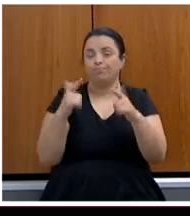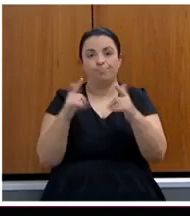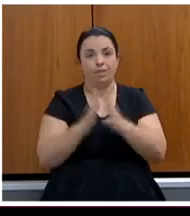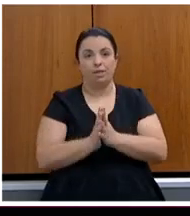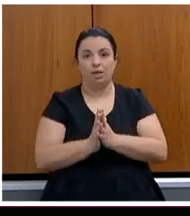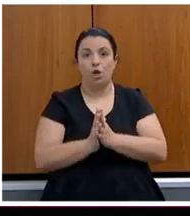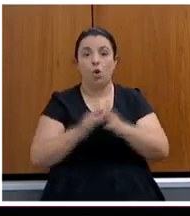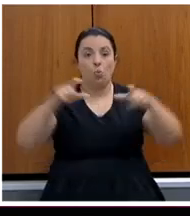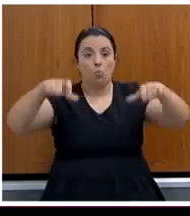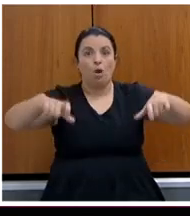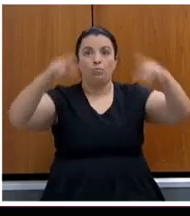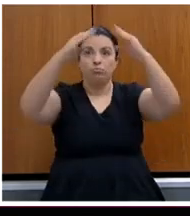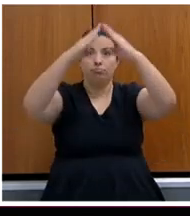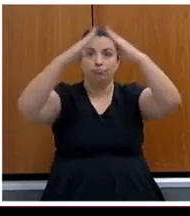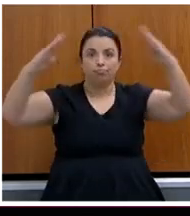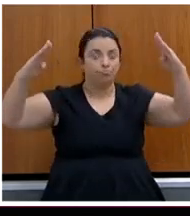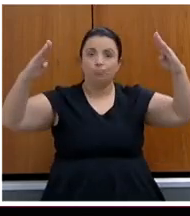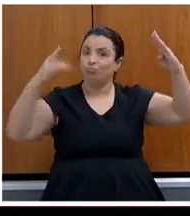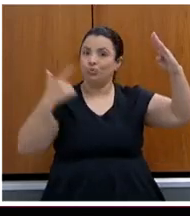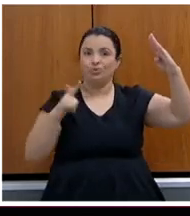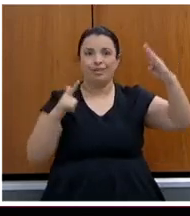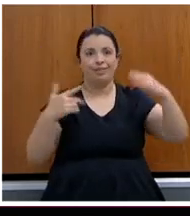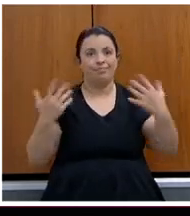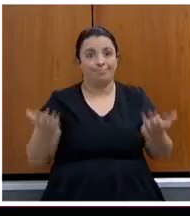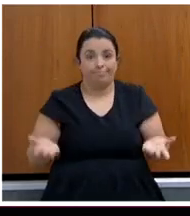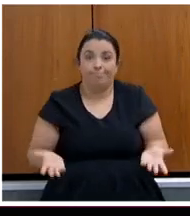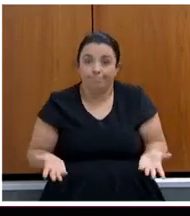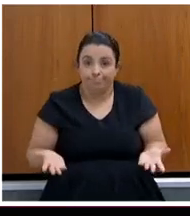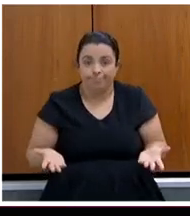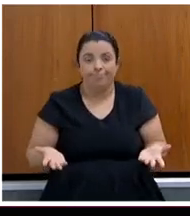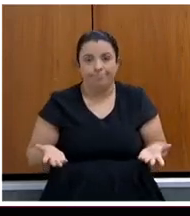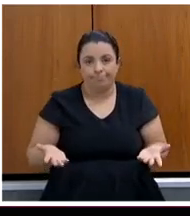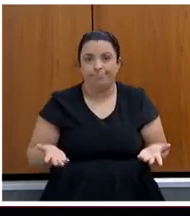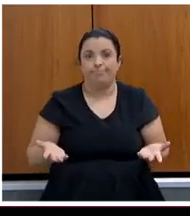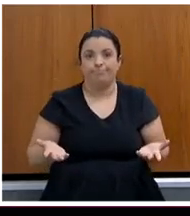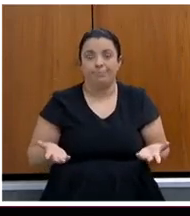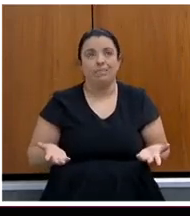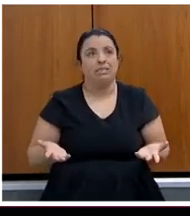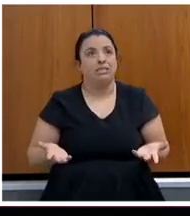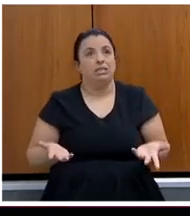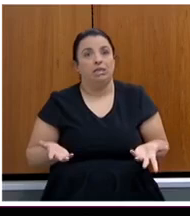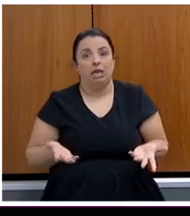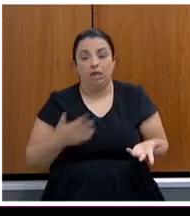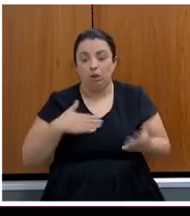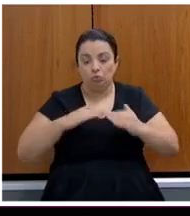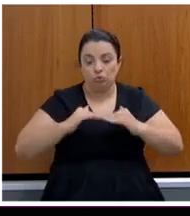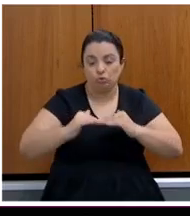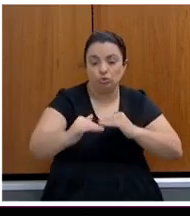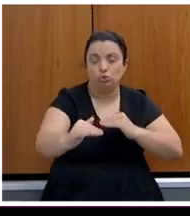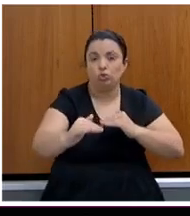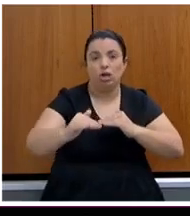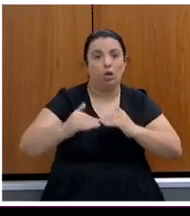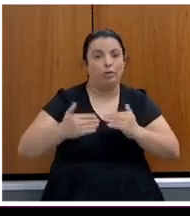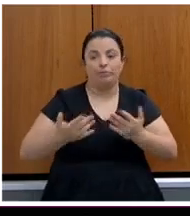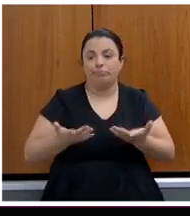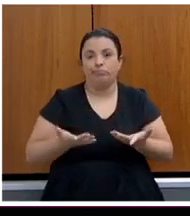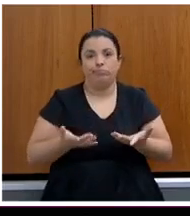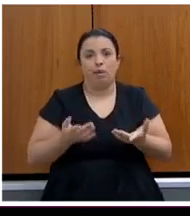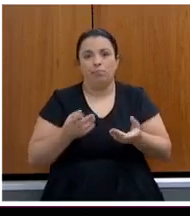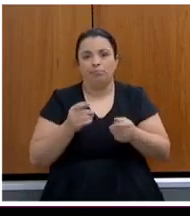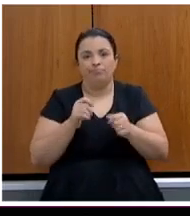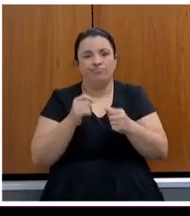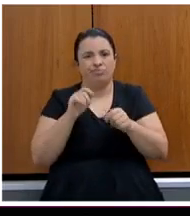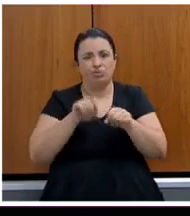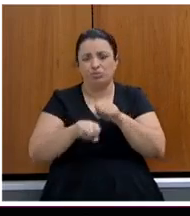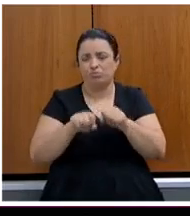ter descoberta quer dizer que a qualquer coisa né Pode ser aí um no cimento que os meninos fazem educação x que é